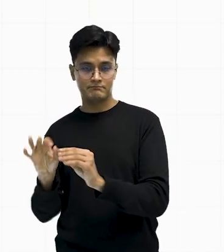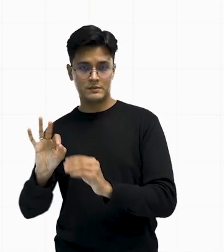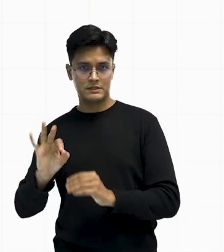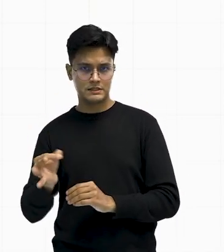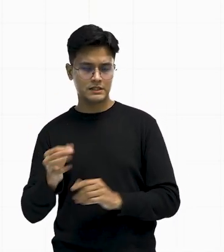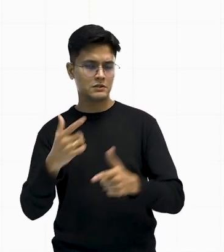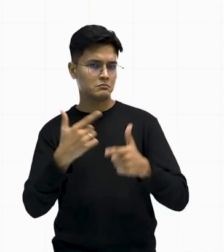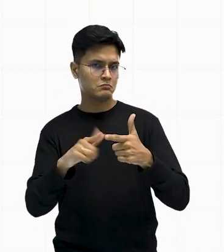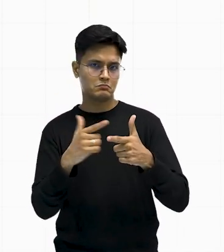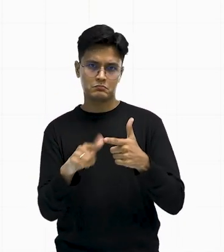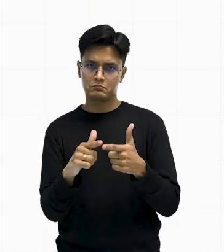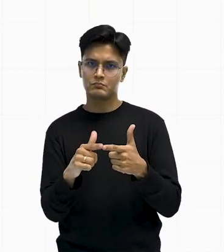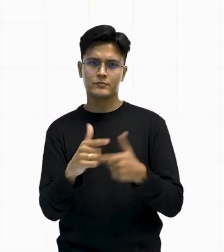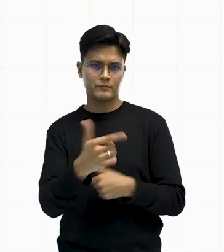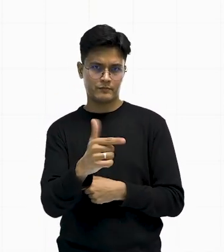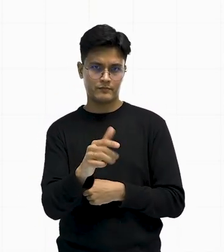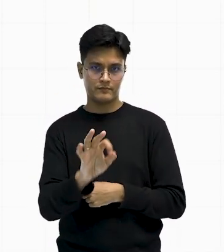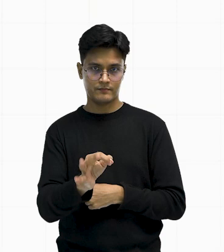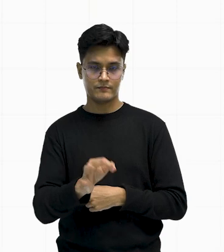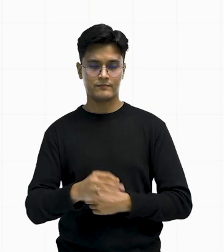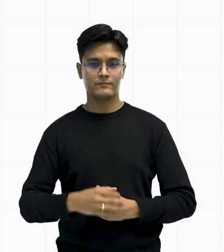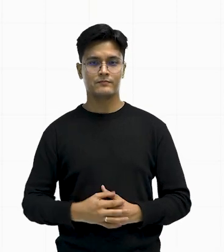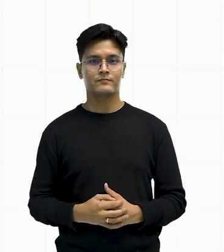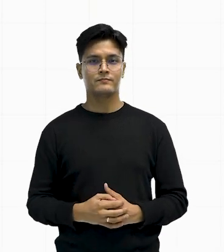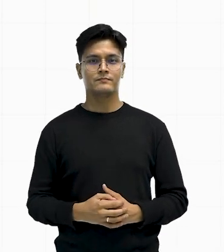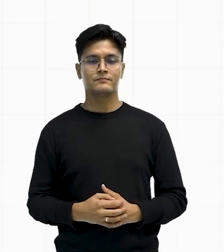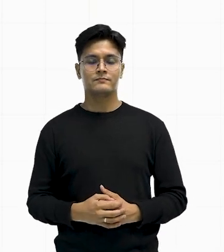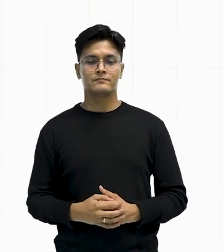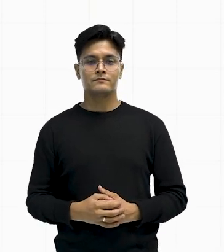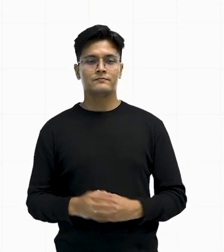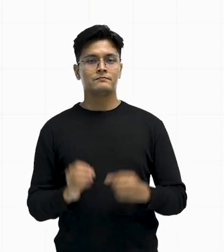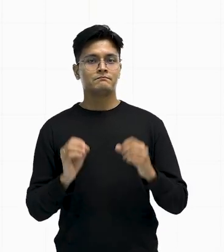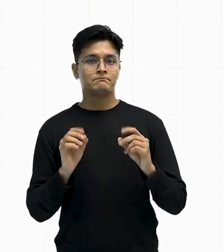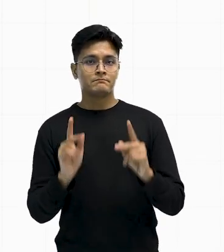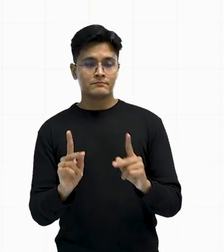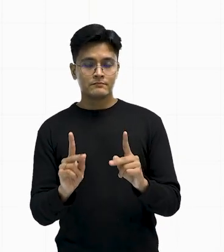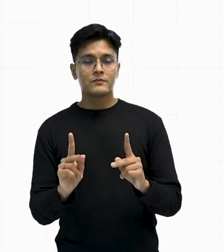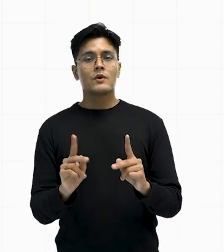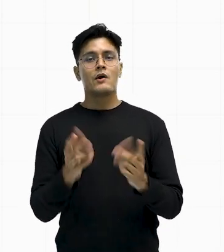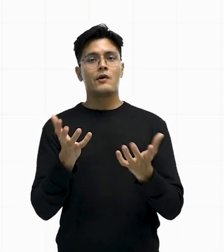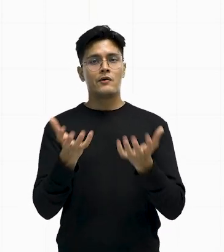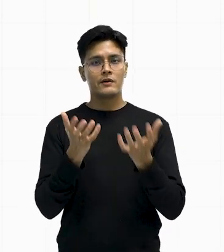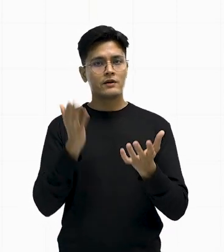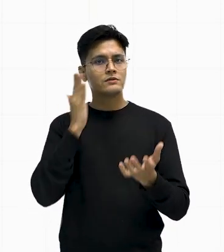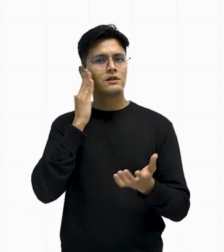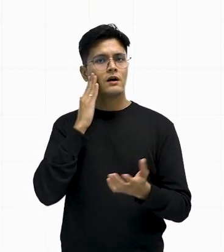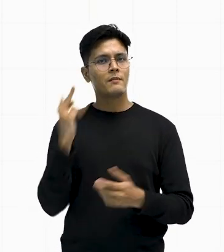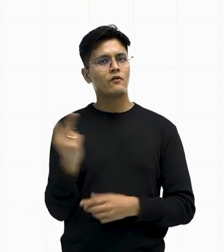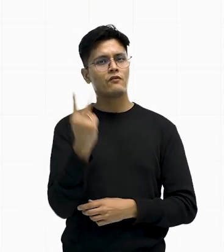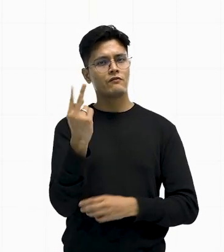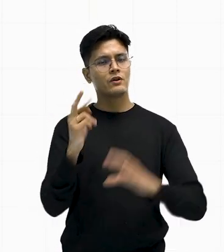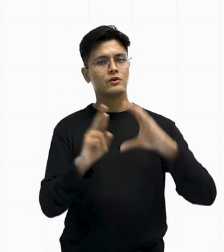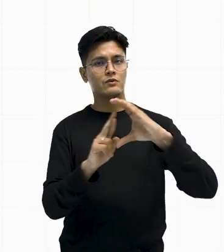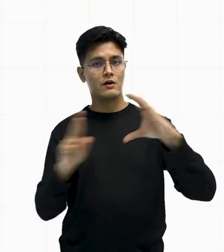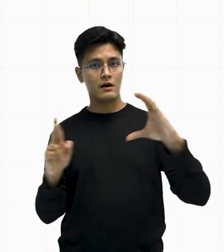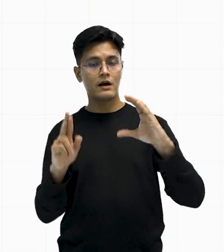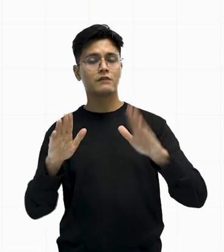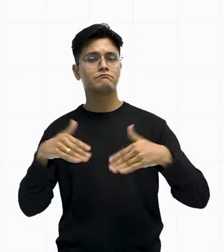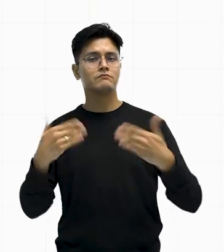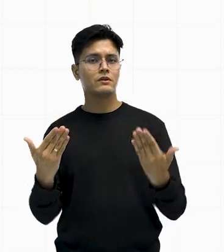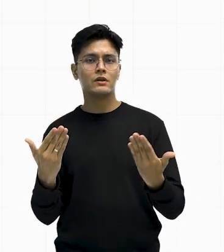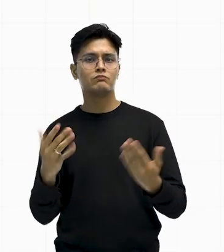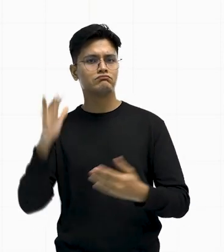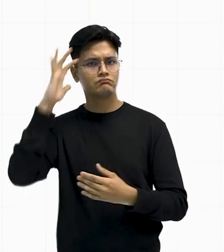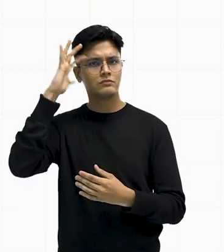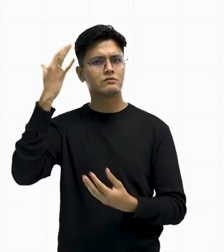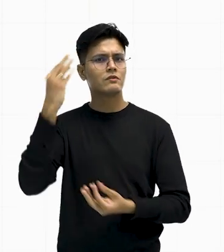problema nenhum quando você faz isso. Ok, como eu quero o valor do raio, o que acontece? O